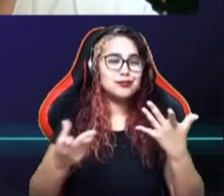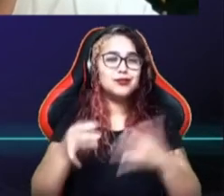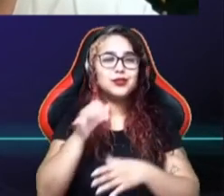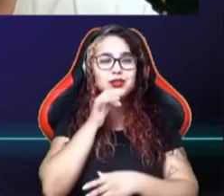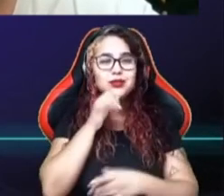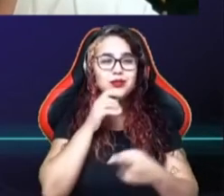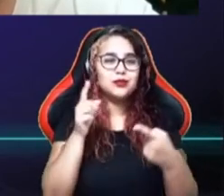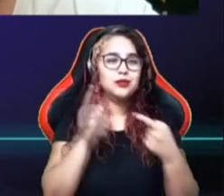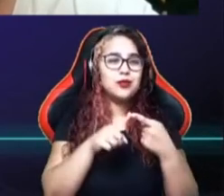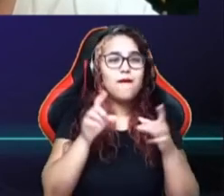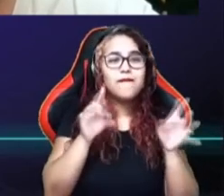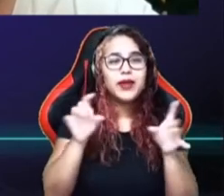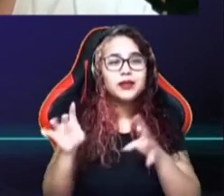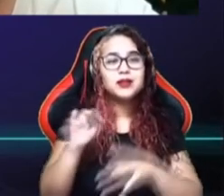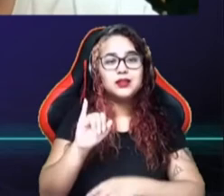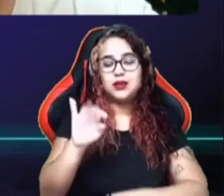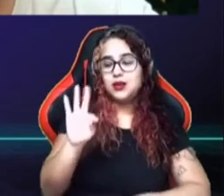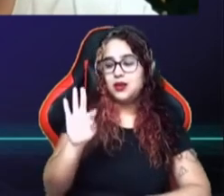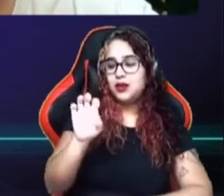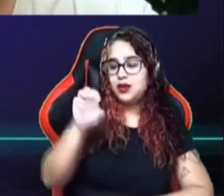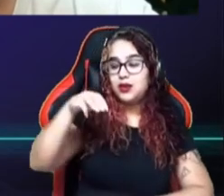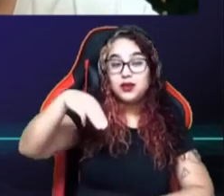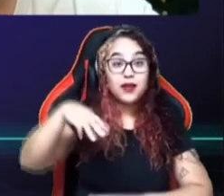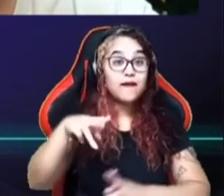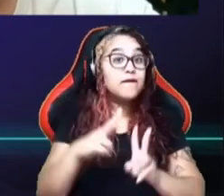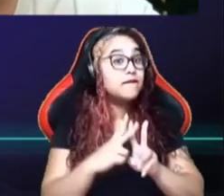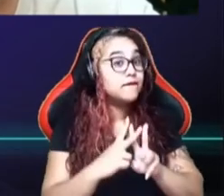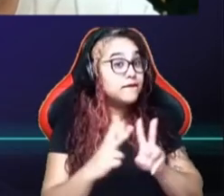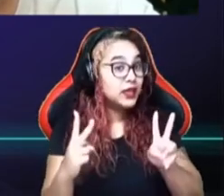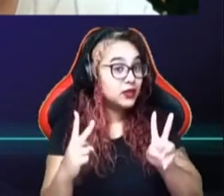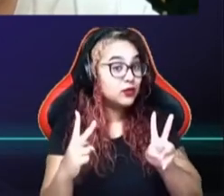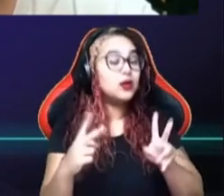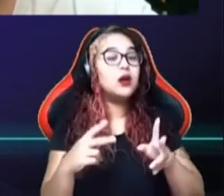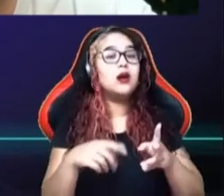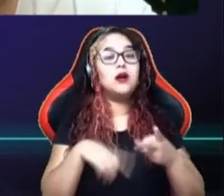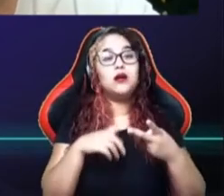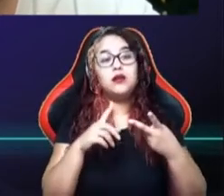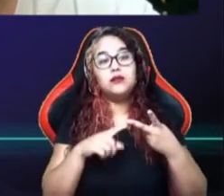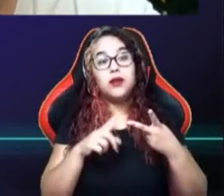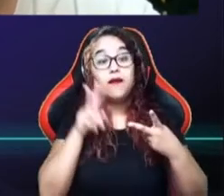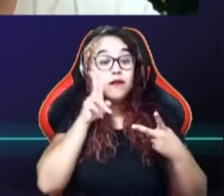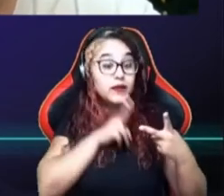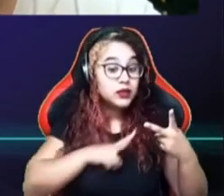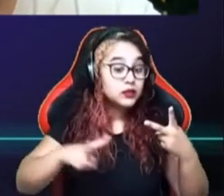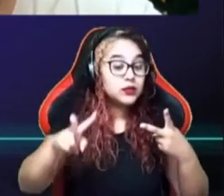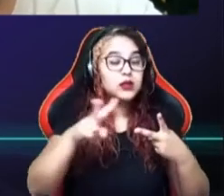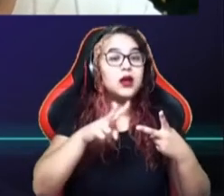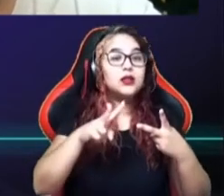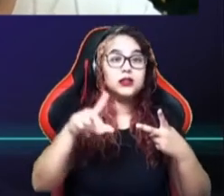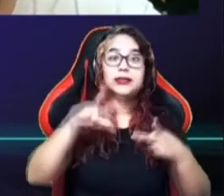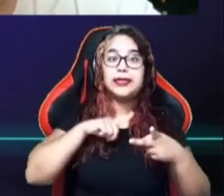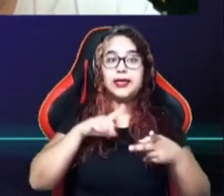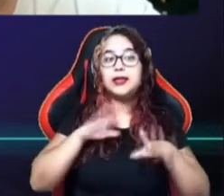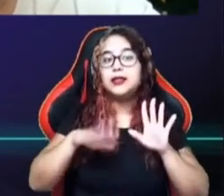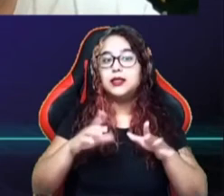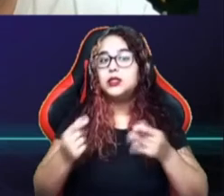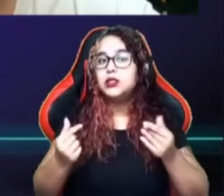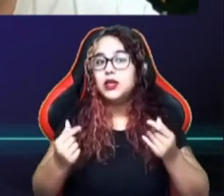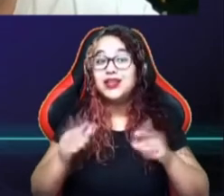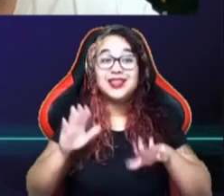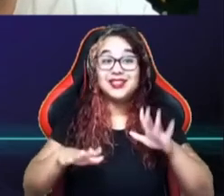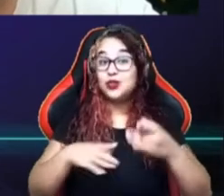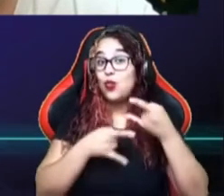ou dela. Então, também gera uma monetização, que é uma coisa que, às vezes, lá com lives, muitas eles não conseguem, e a